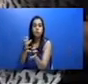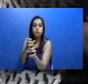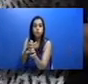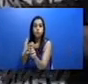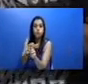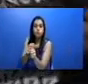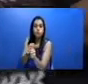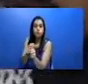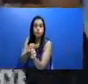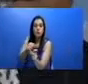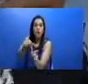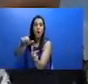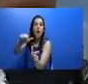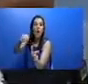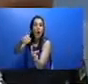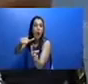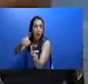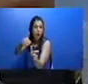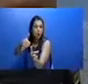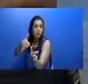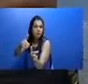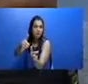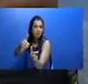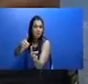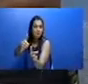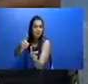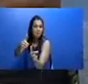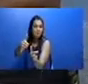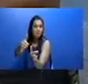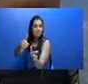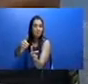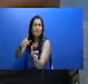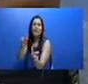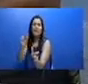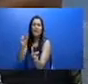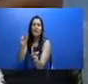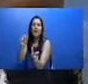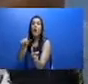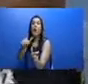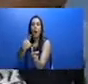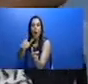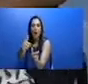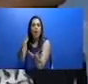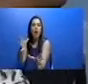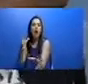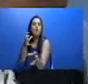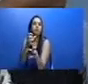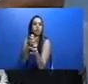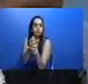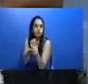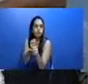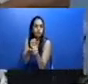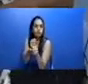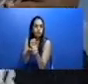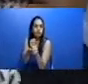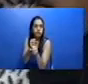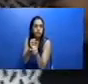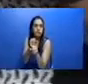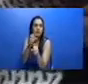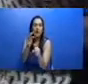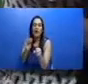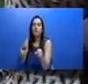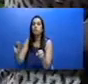no 33. Então, ela comprou mais um pacote de tomate. E quanto custou esse? O mesmo preço dos outros, R$